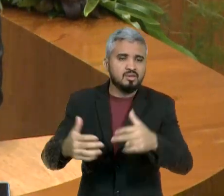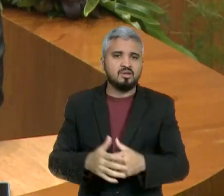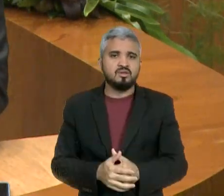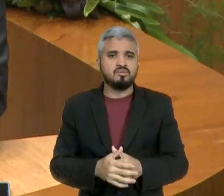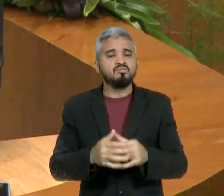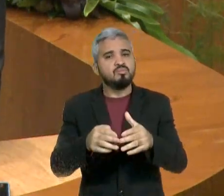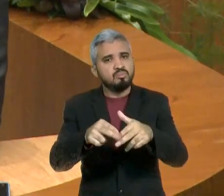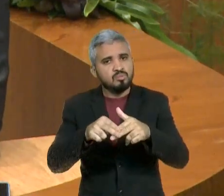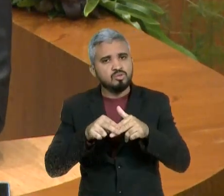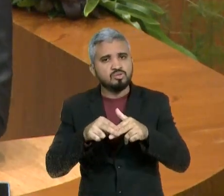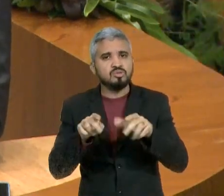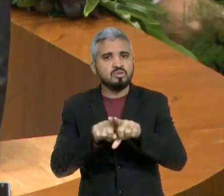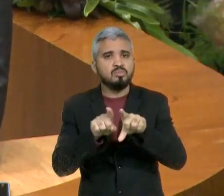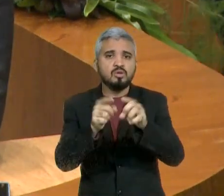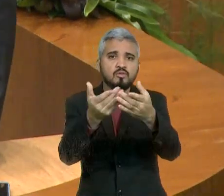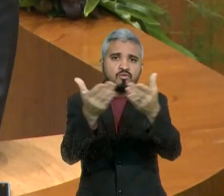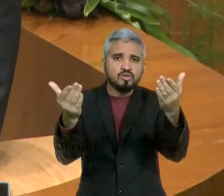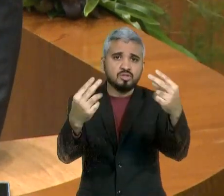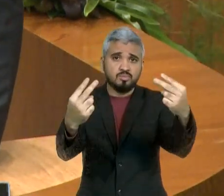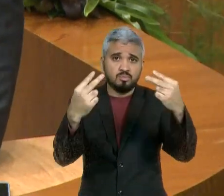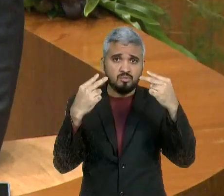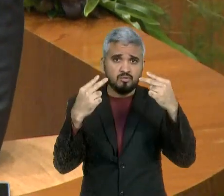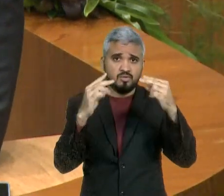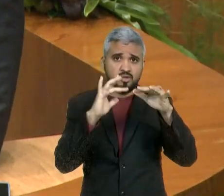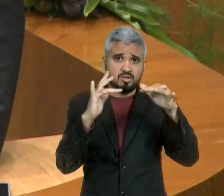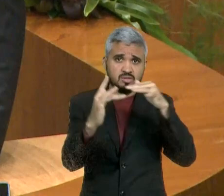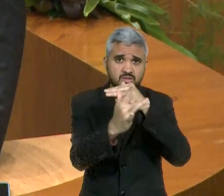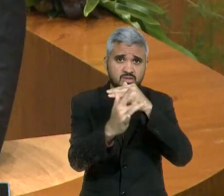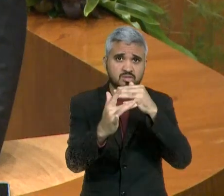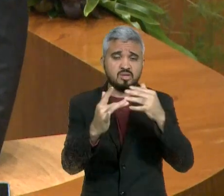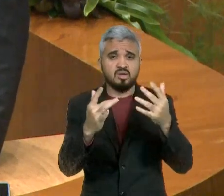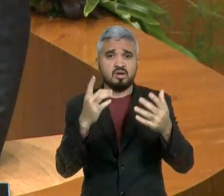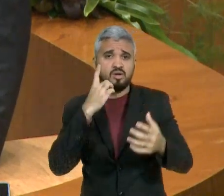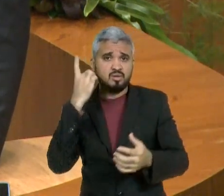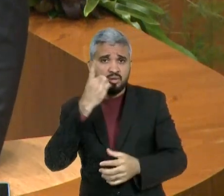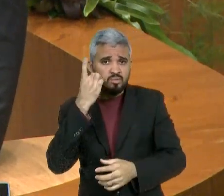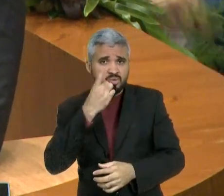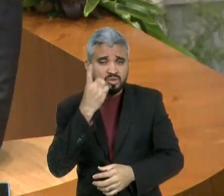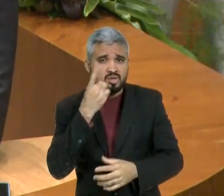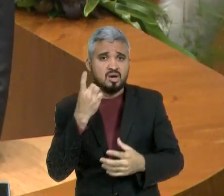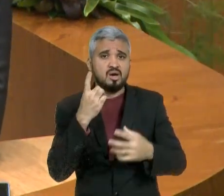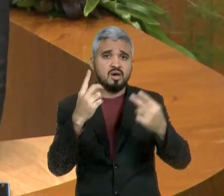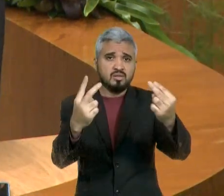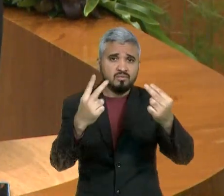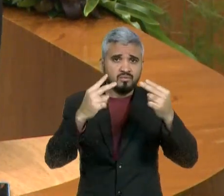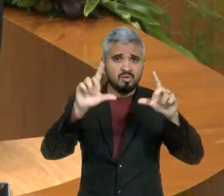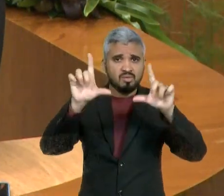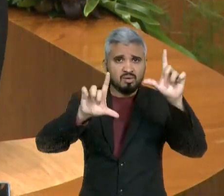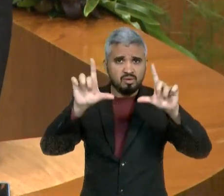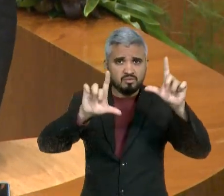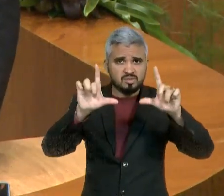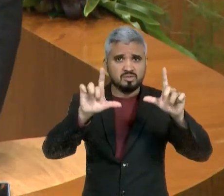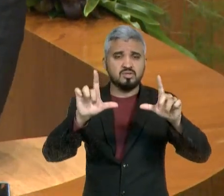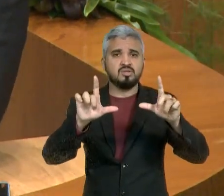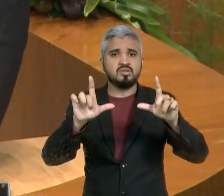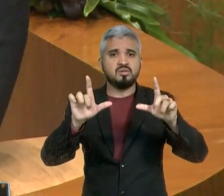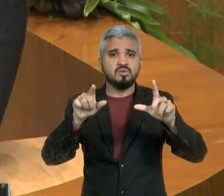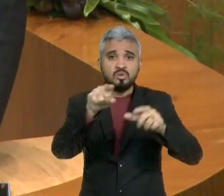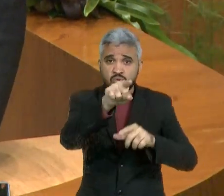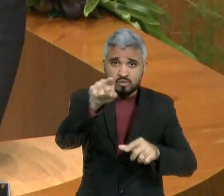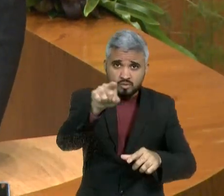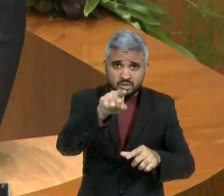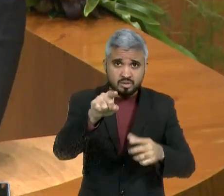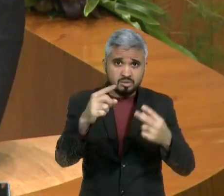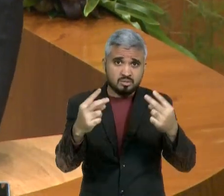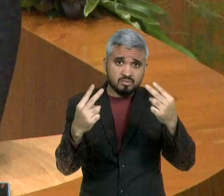pessoas que nos assistem na rede social, as pessoas que nos assistem na televisão, as pessoas que têm acesso